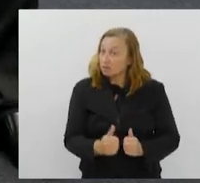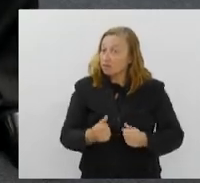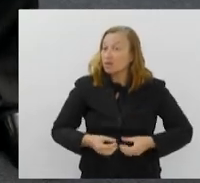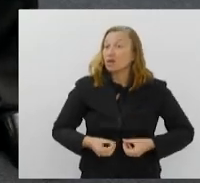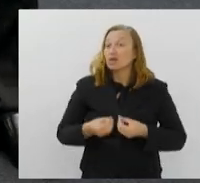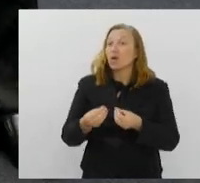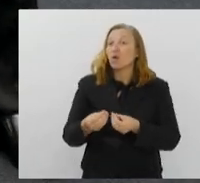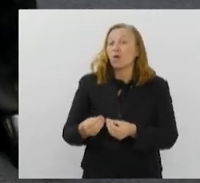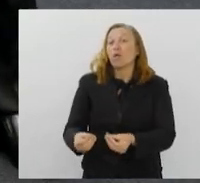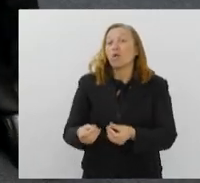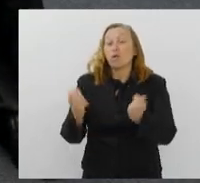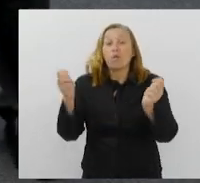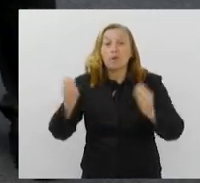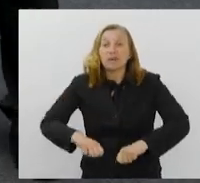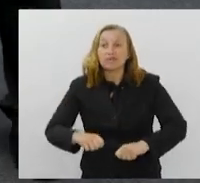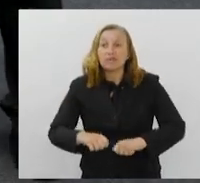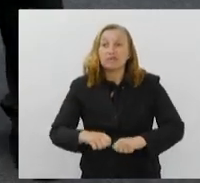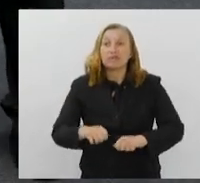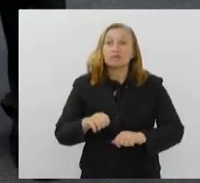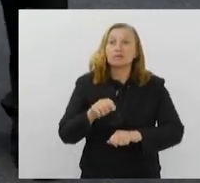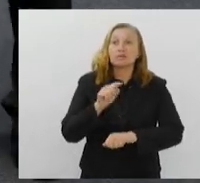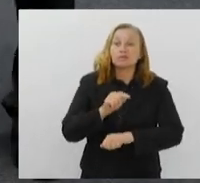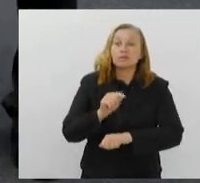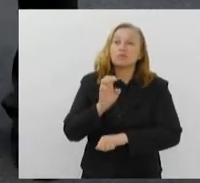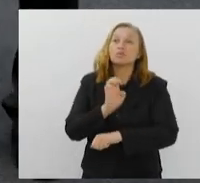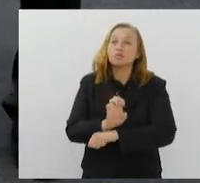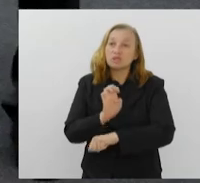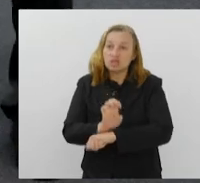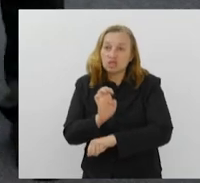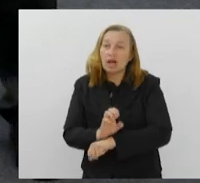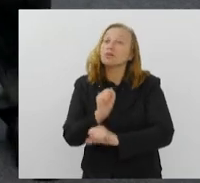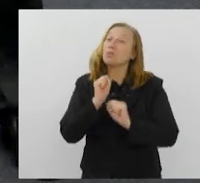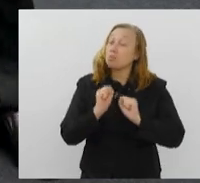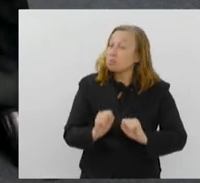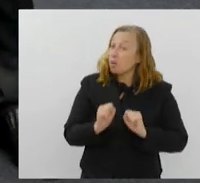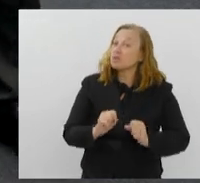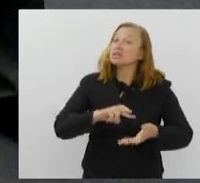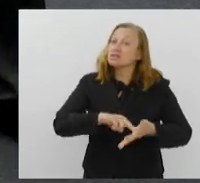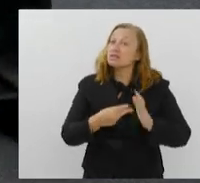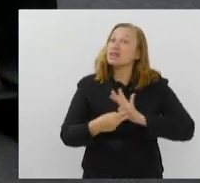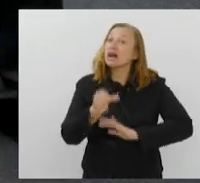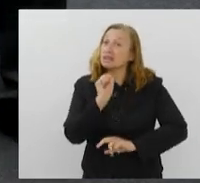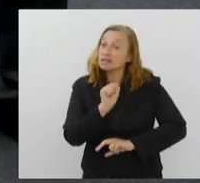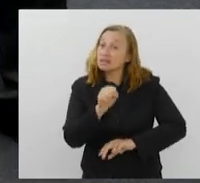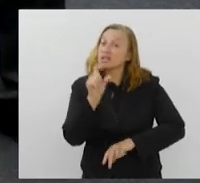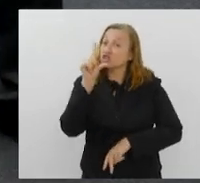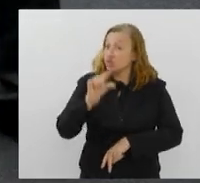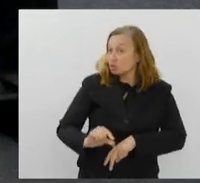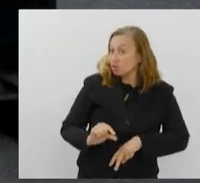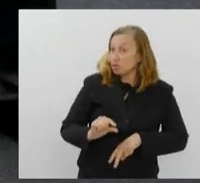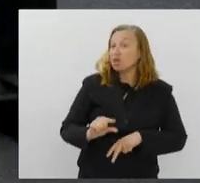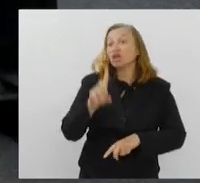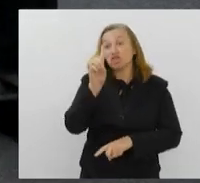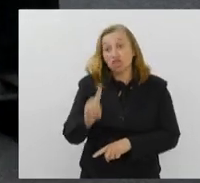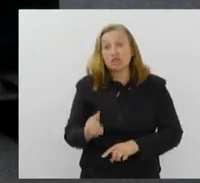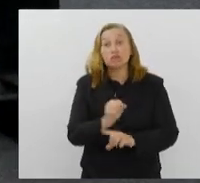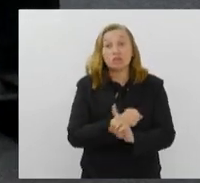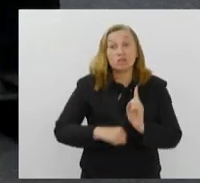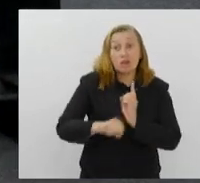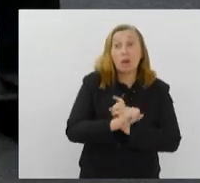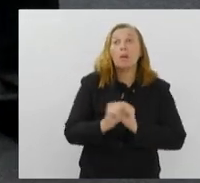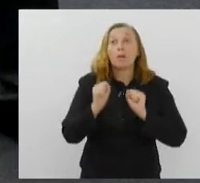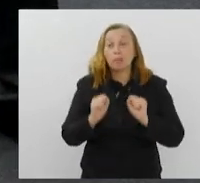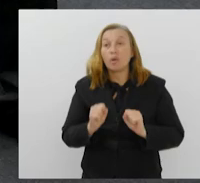uma competência concorrente para os Estados, pode sim significar redução de direitos sociais, pode